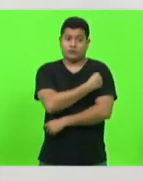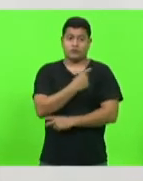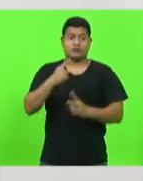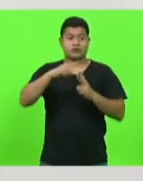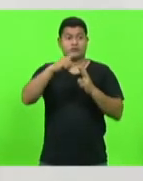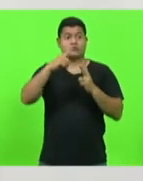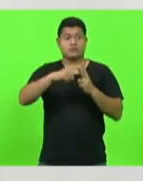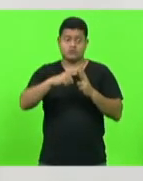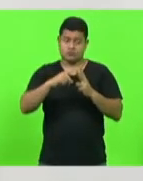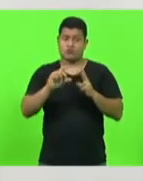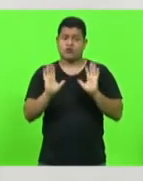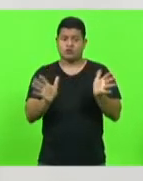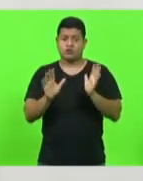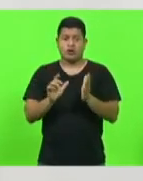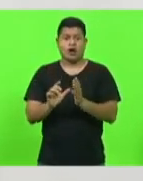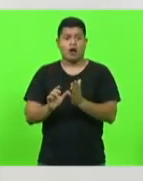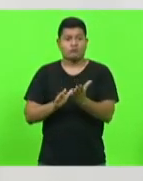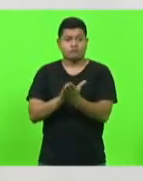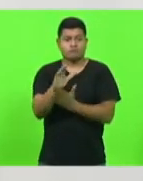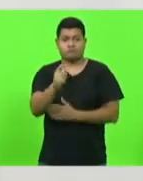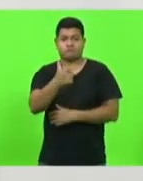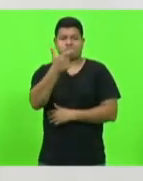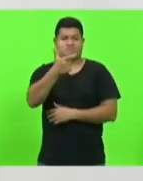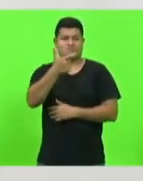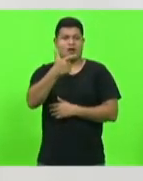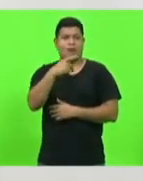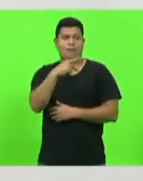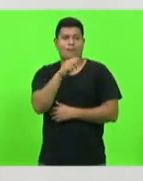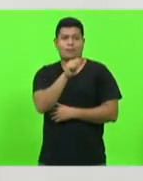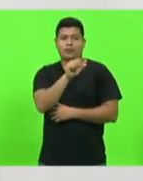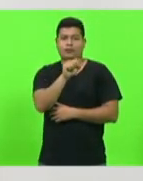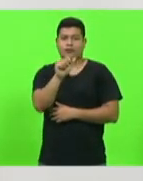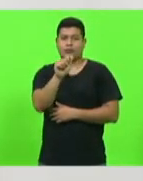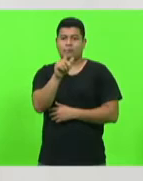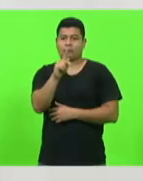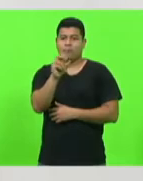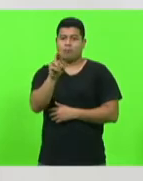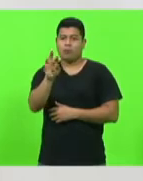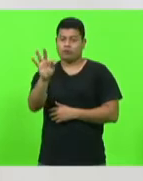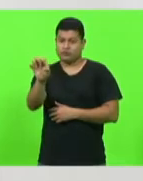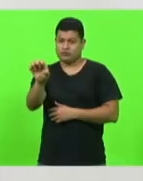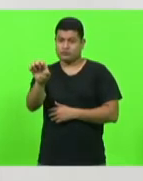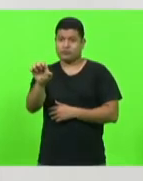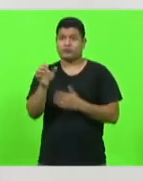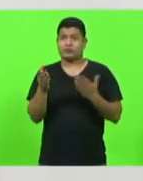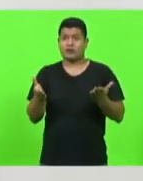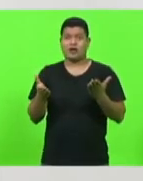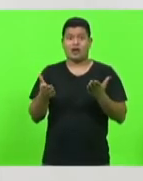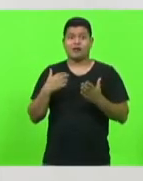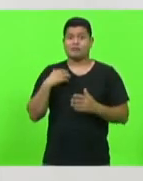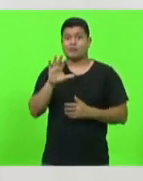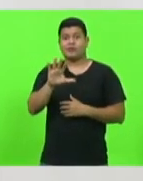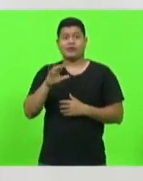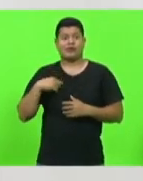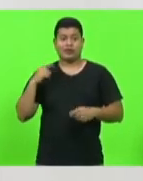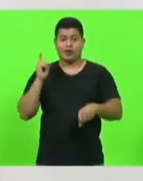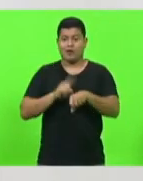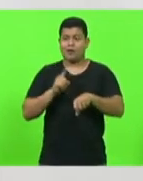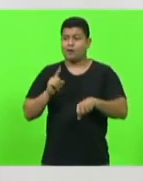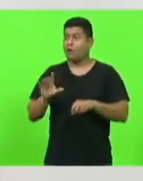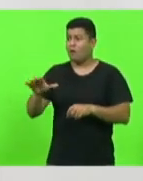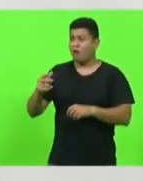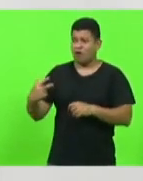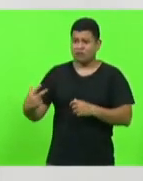médico para que não tome. Automaticamente ela não pode operar. E aí tem vários pontos que a gente vai olhando e vai vendo